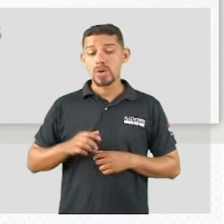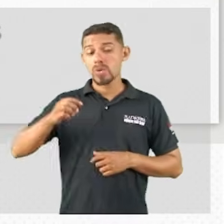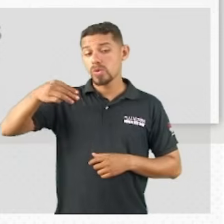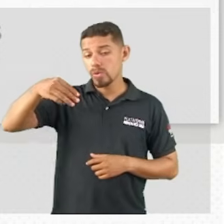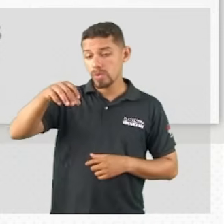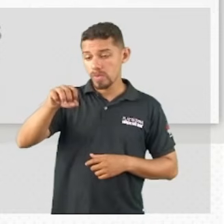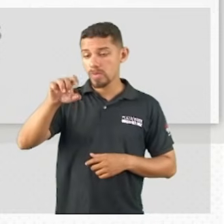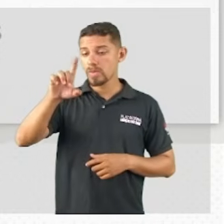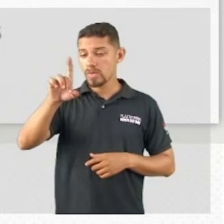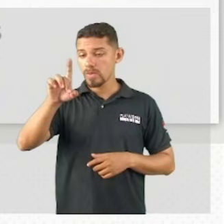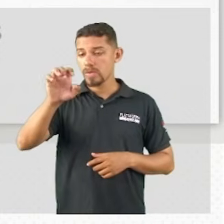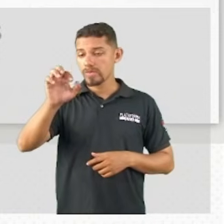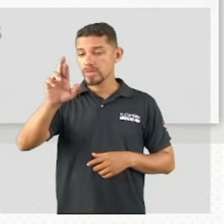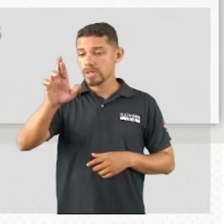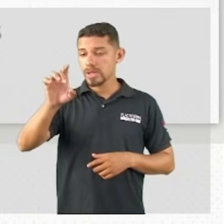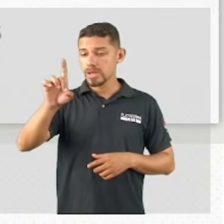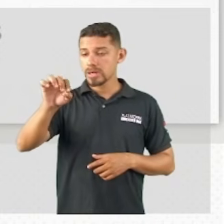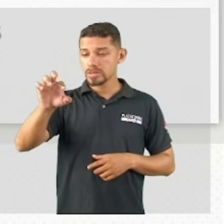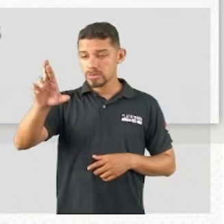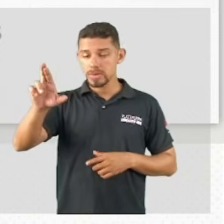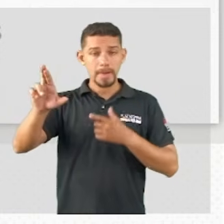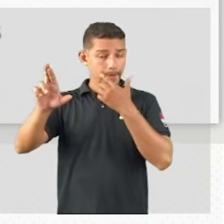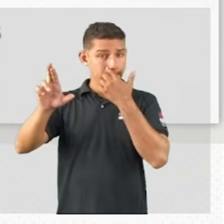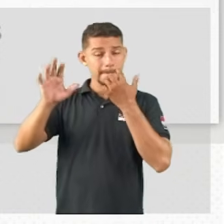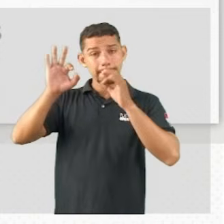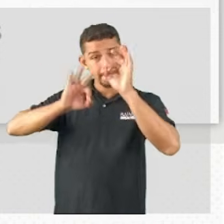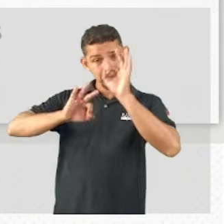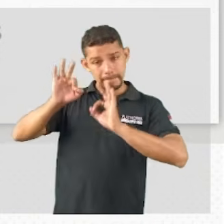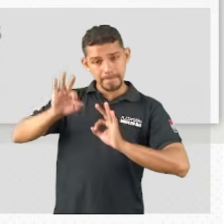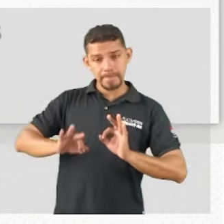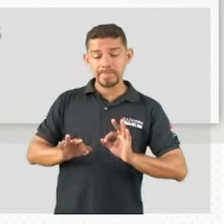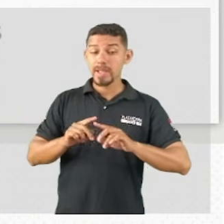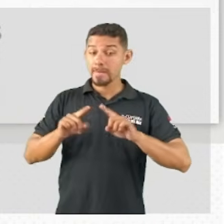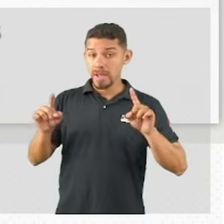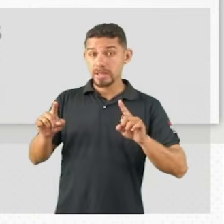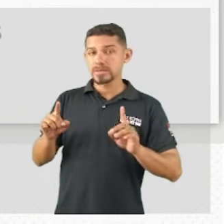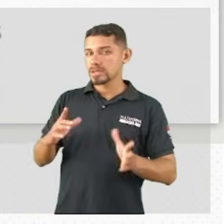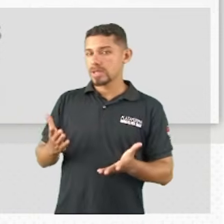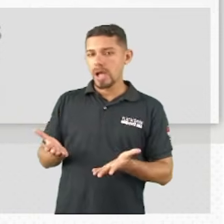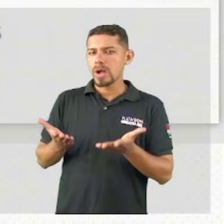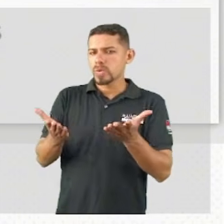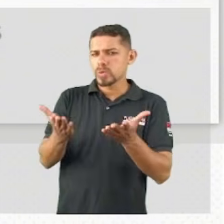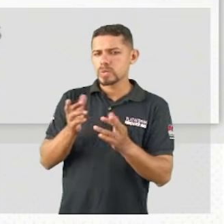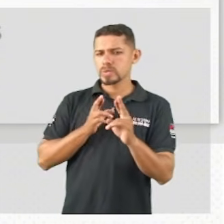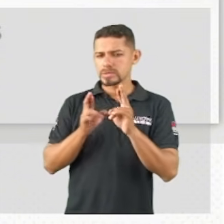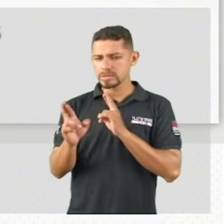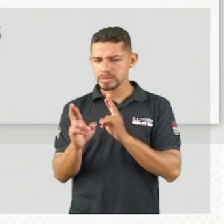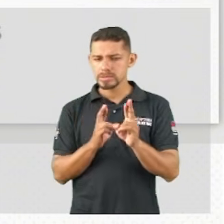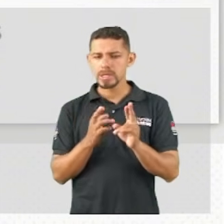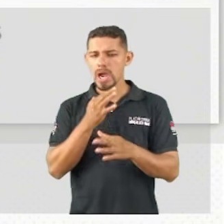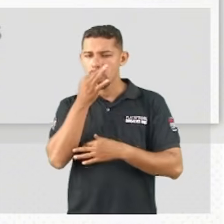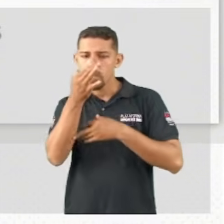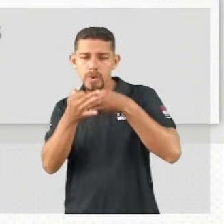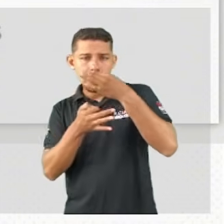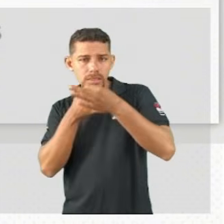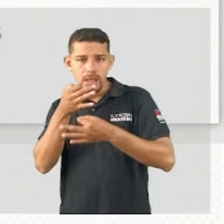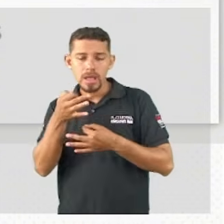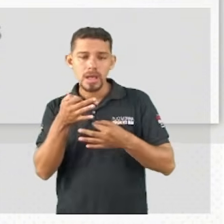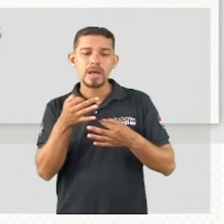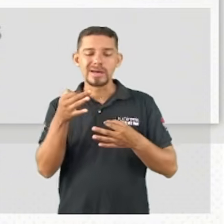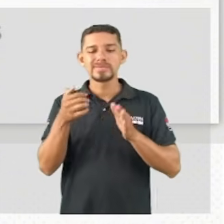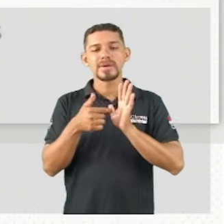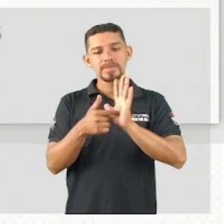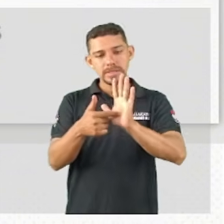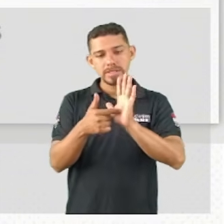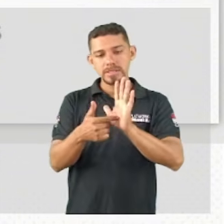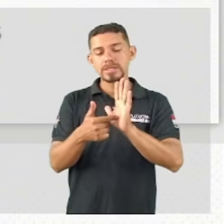ali dando direcionamento, vai estar organizando, mas quem está na frente, que está diretamente relacionado a argumentar, contra-argumentar, a